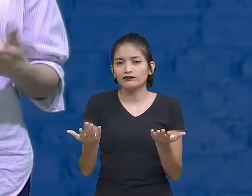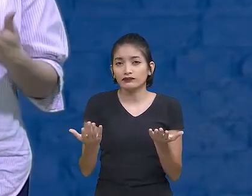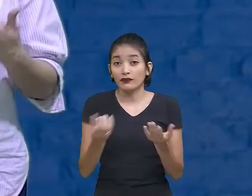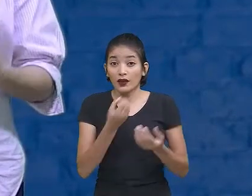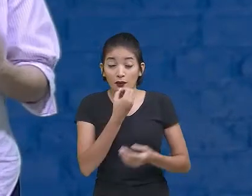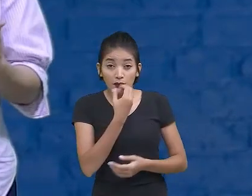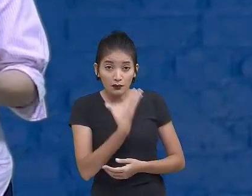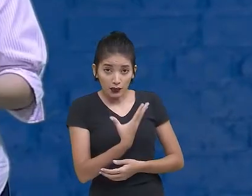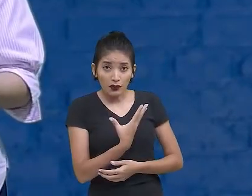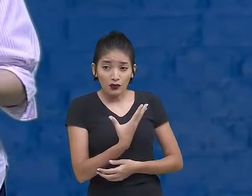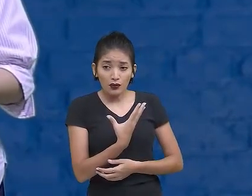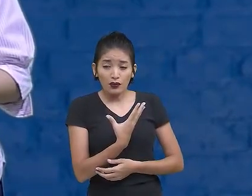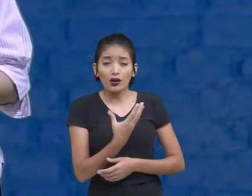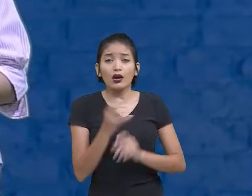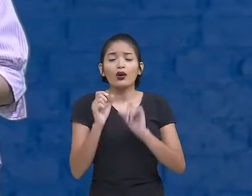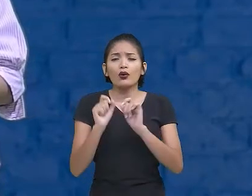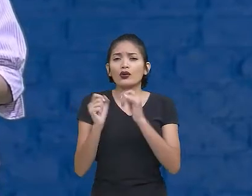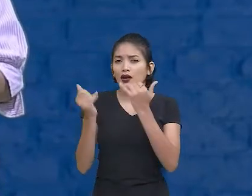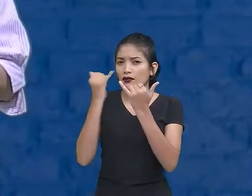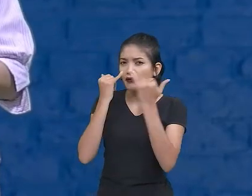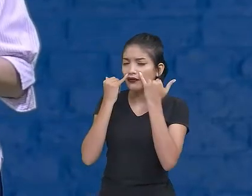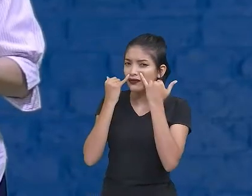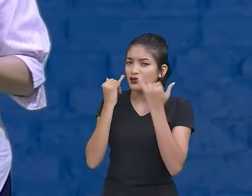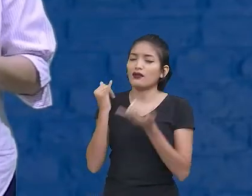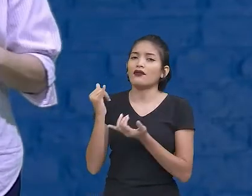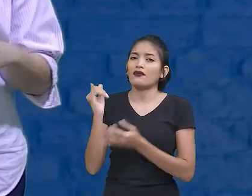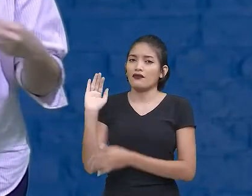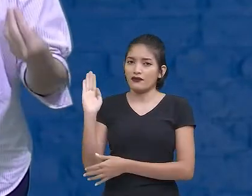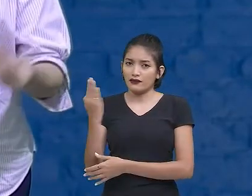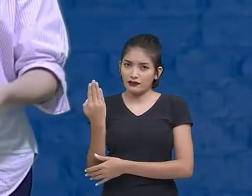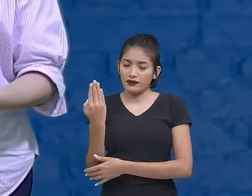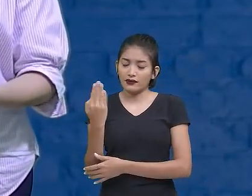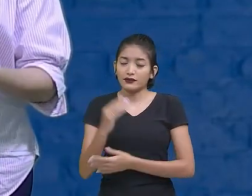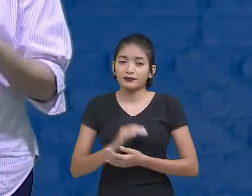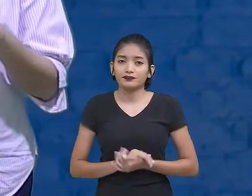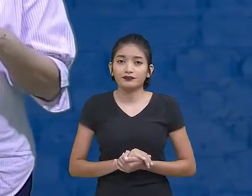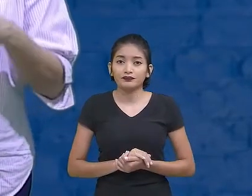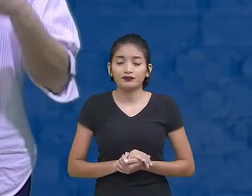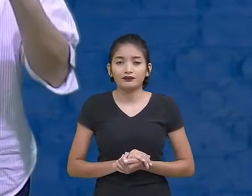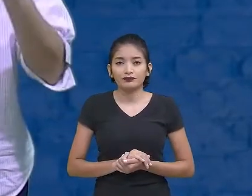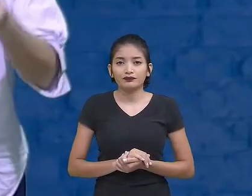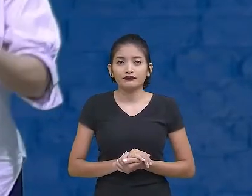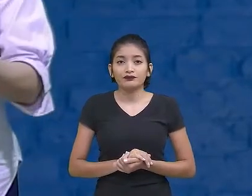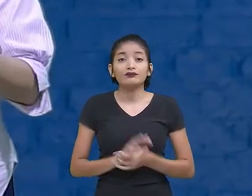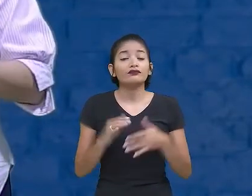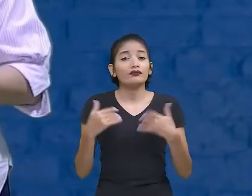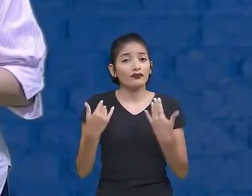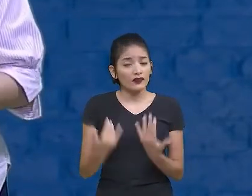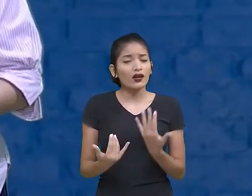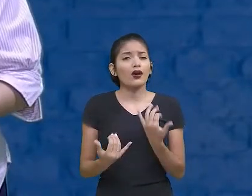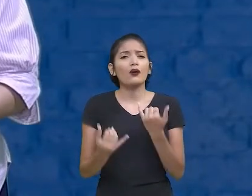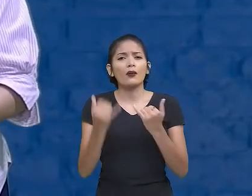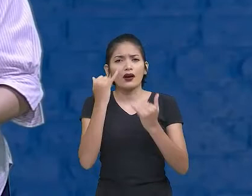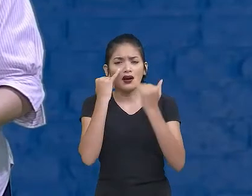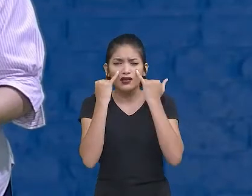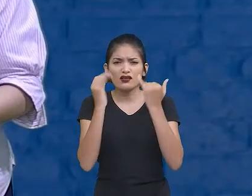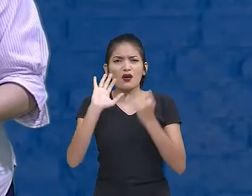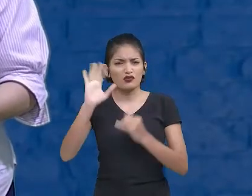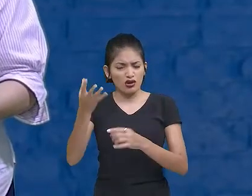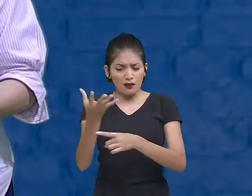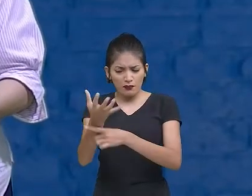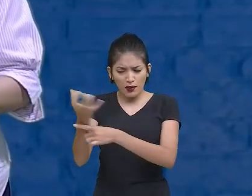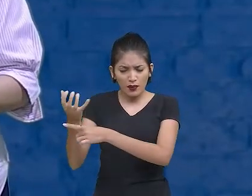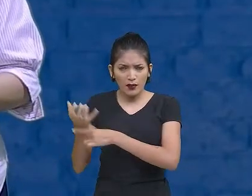boa? O que é notícia falsa? Então, essas notícias já passaram pela peneira da